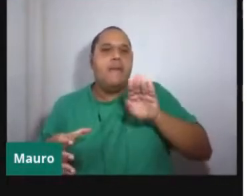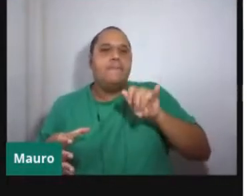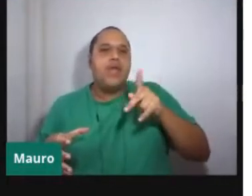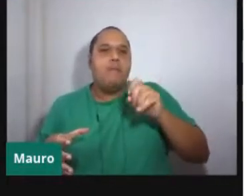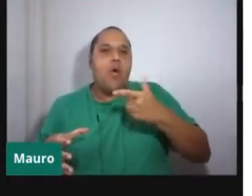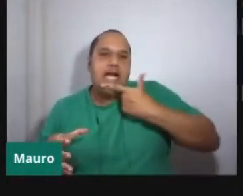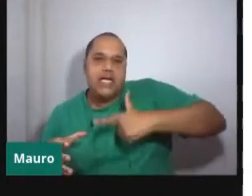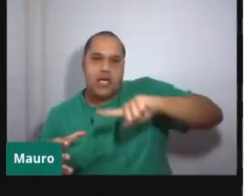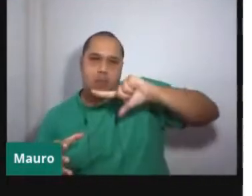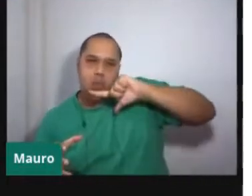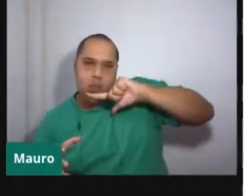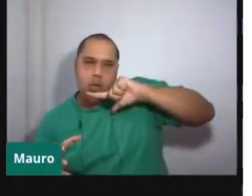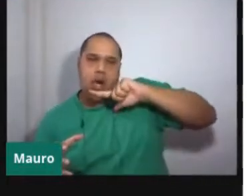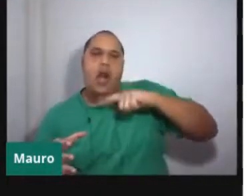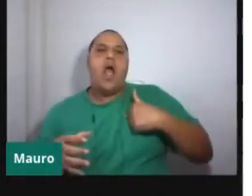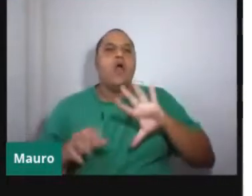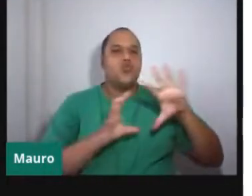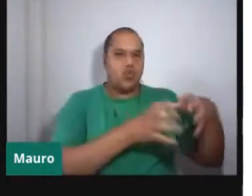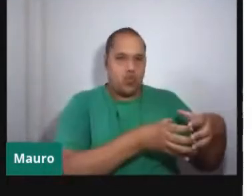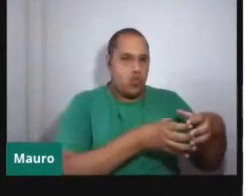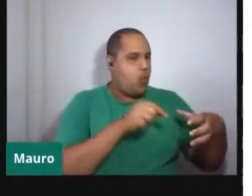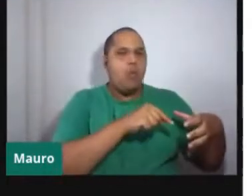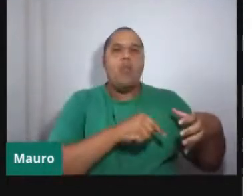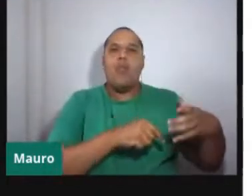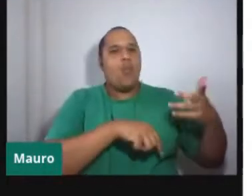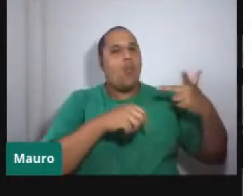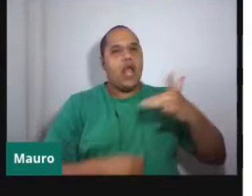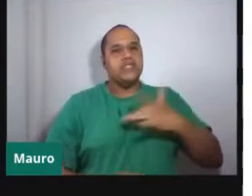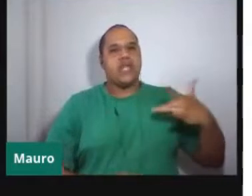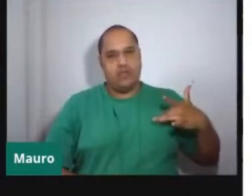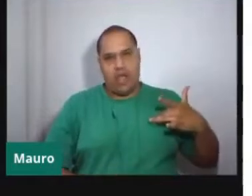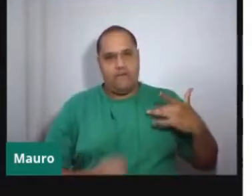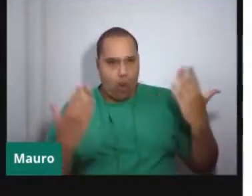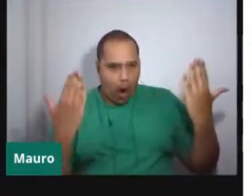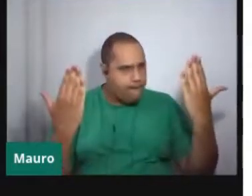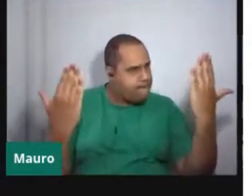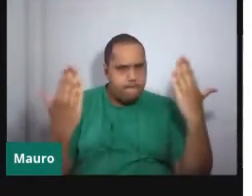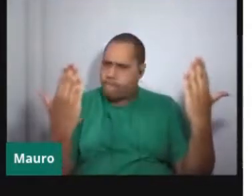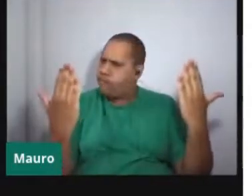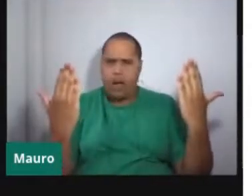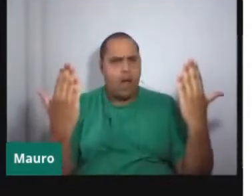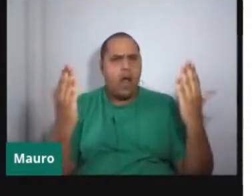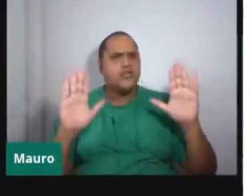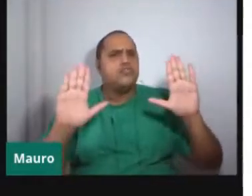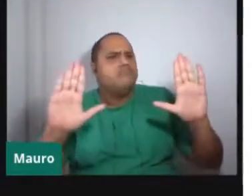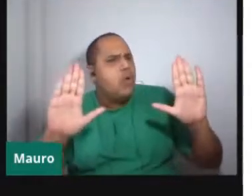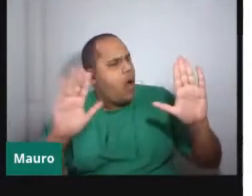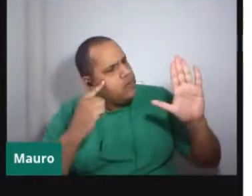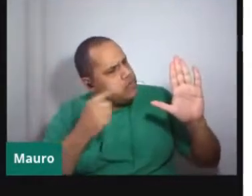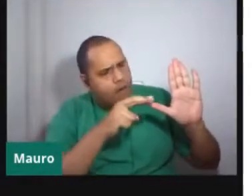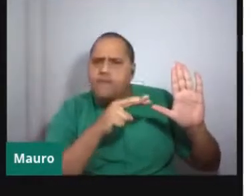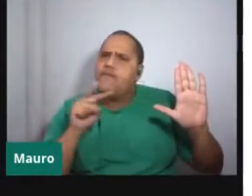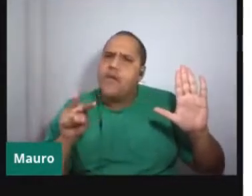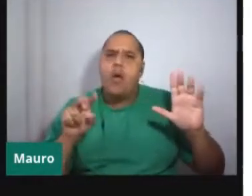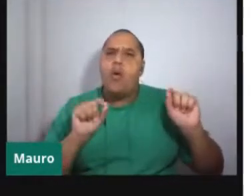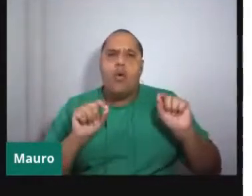um grupo sem essa patologia, sem o diagnóstico dessa patologia, né, então como está aqui. E aí a questão típica é, quais as áreas relacionadas